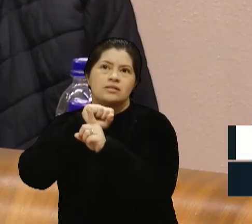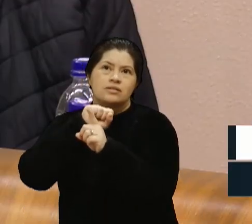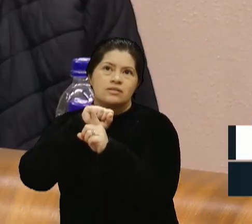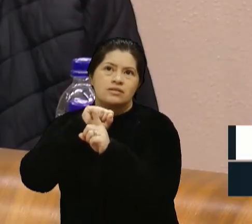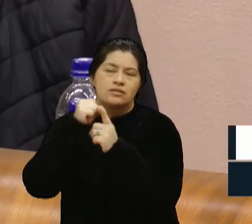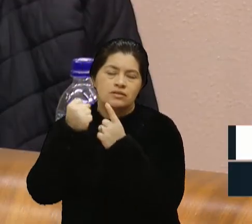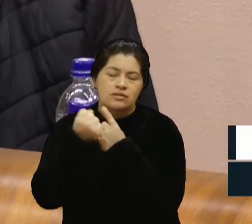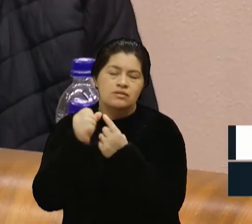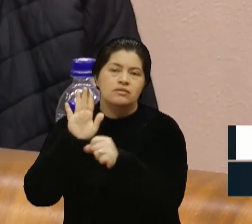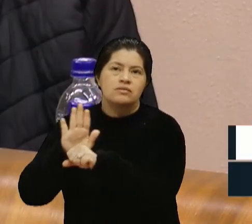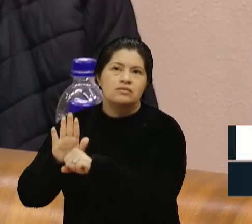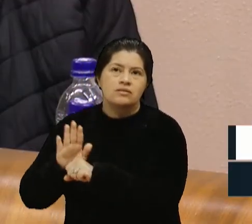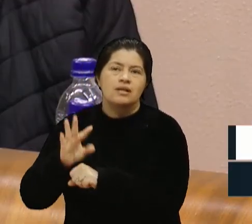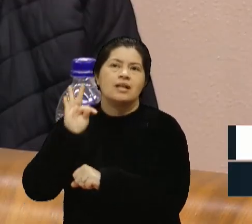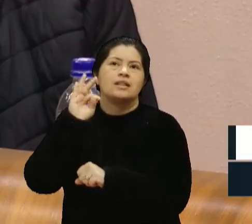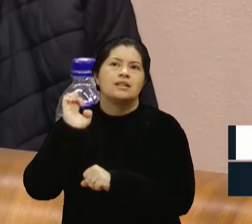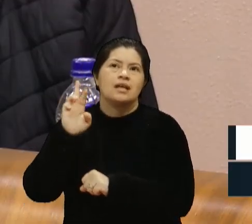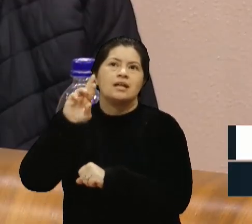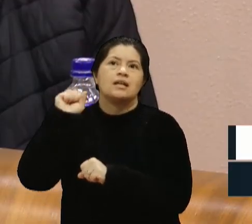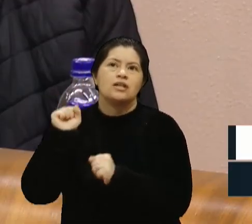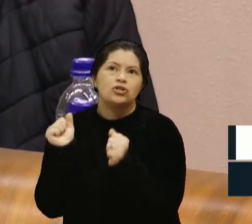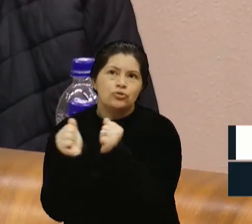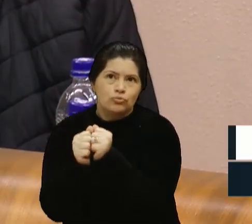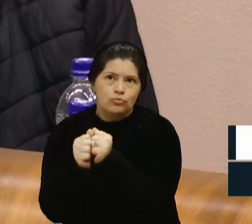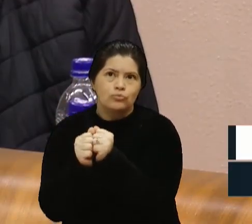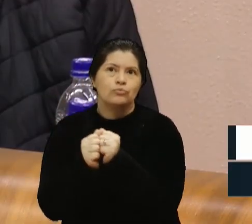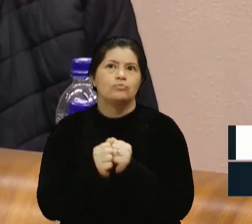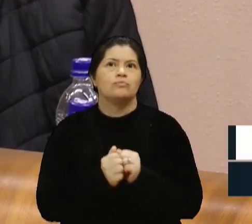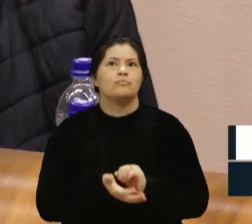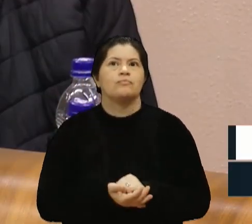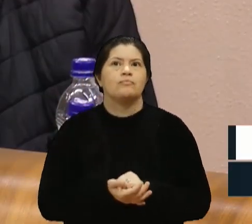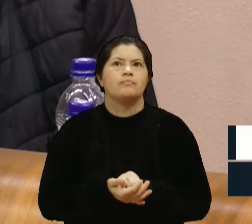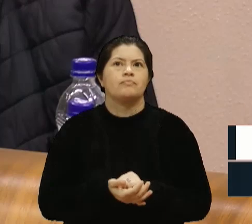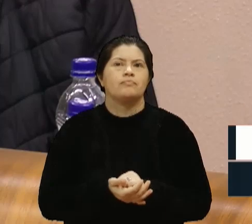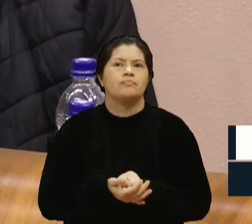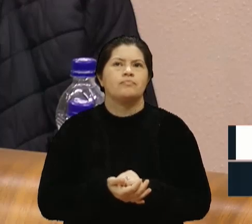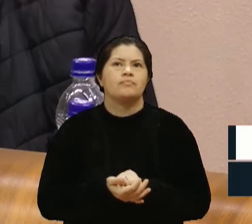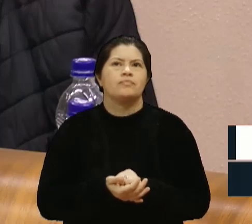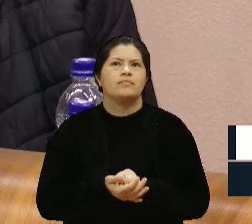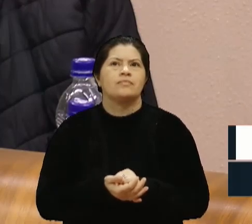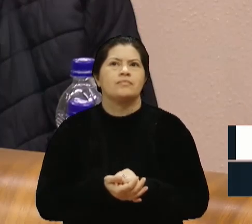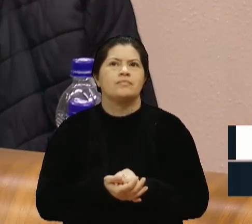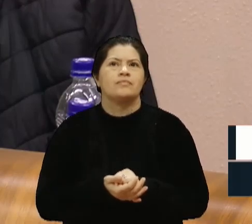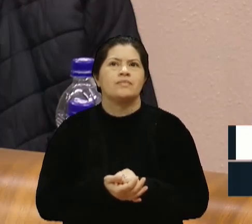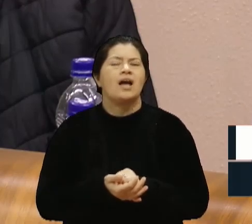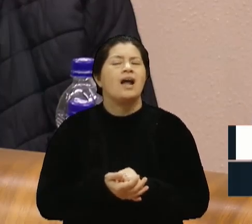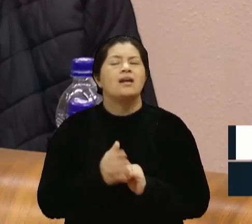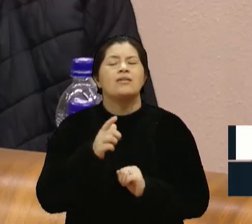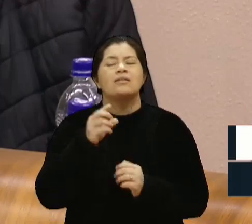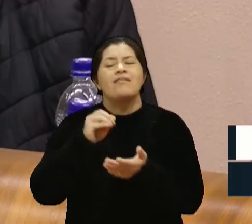Fundação Caxias e a Tere, e ela, no outro não, 3 dias depois, disse que não teria gente